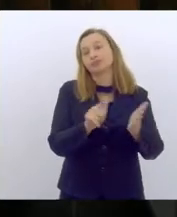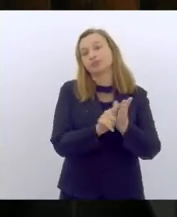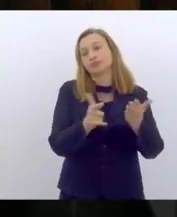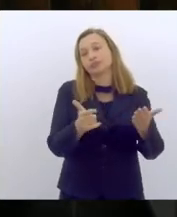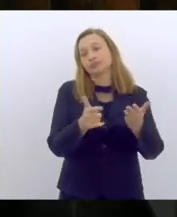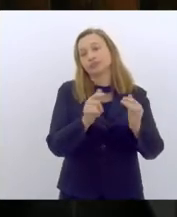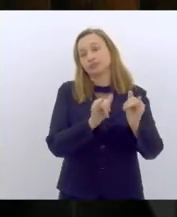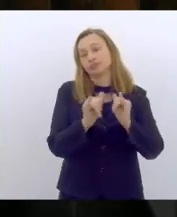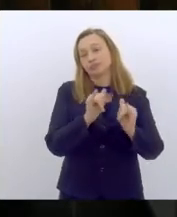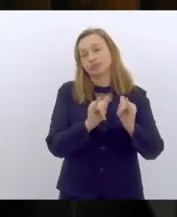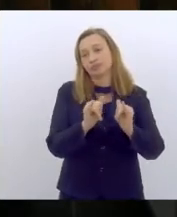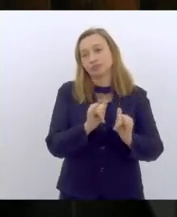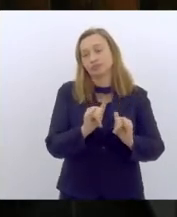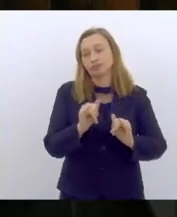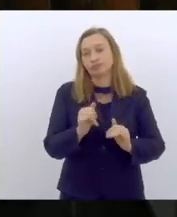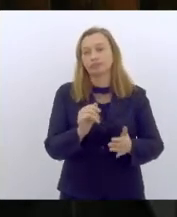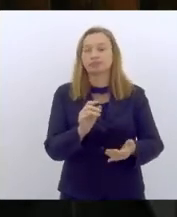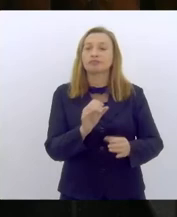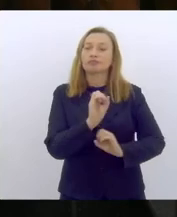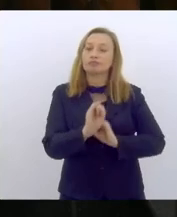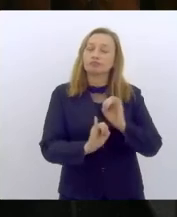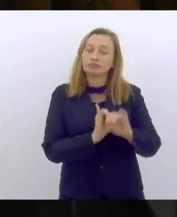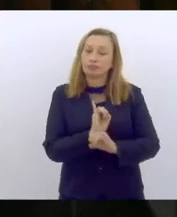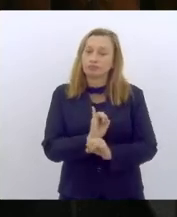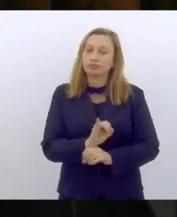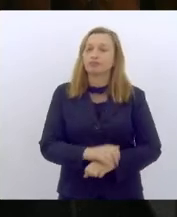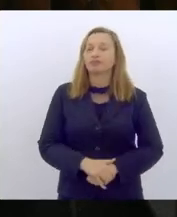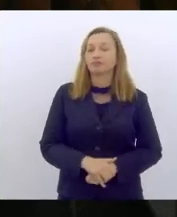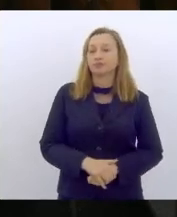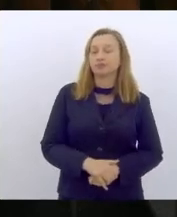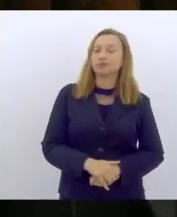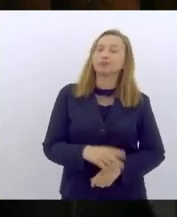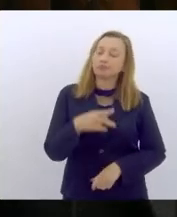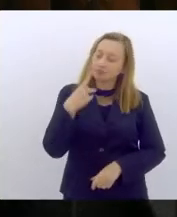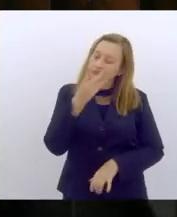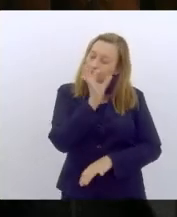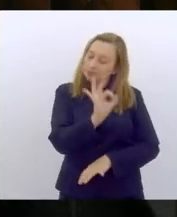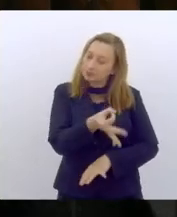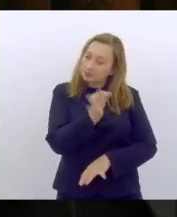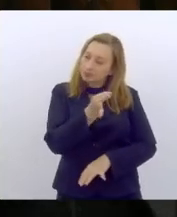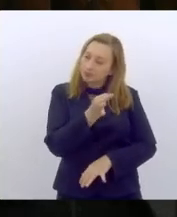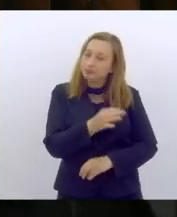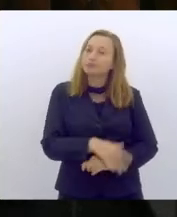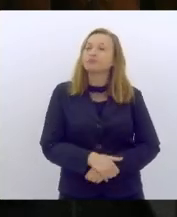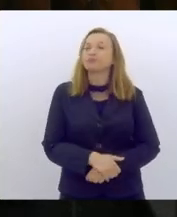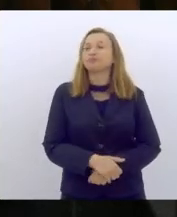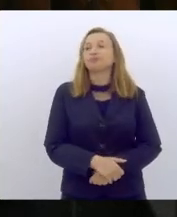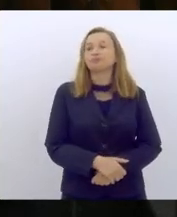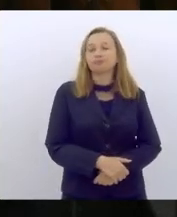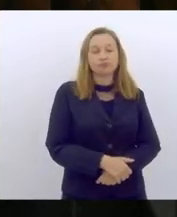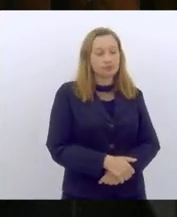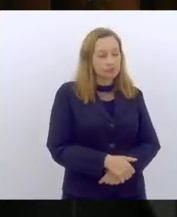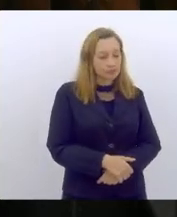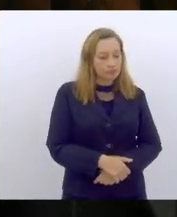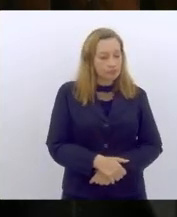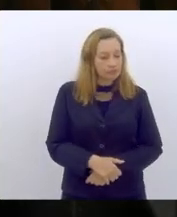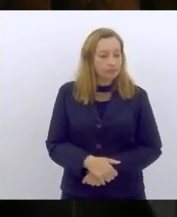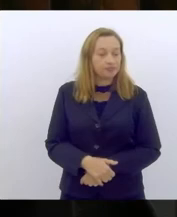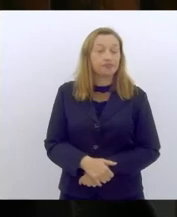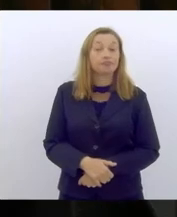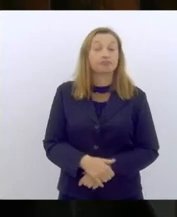recebida na internet e que fala exatamente dessas